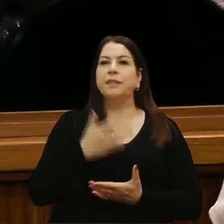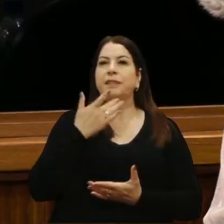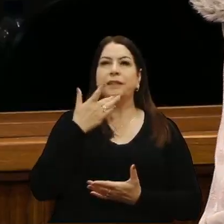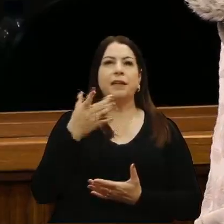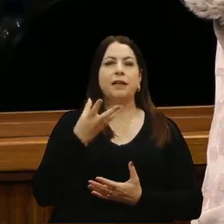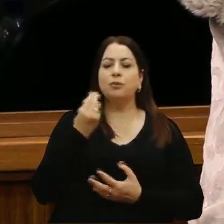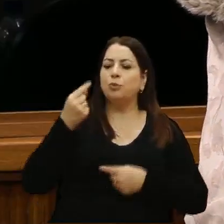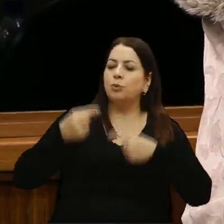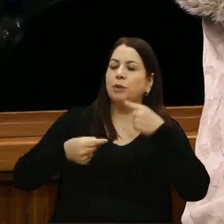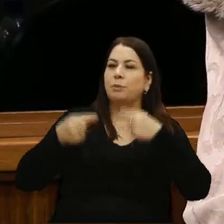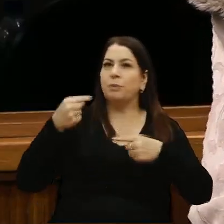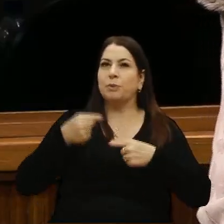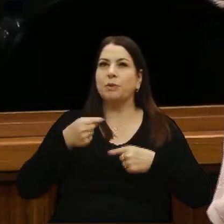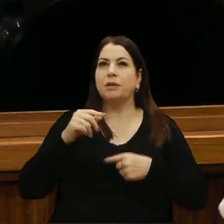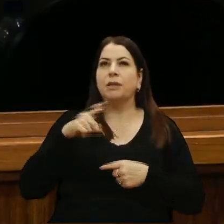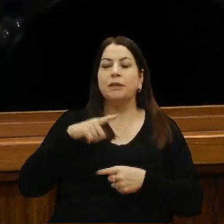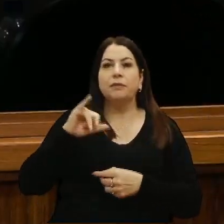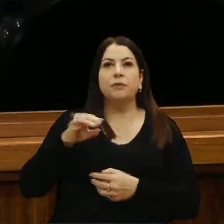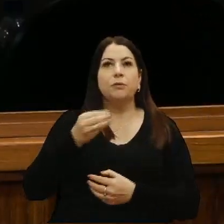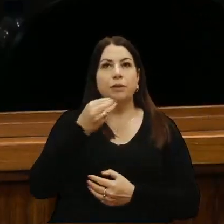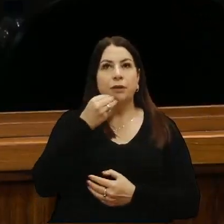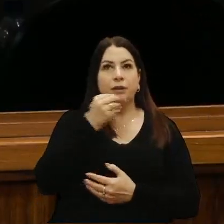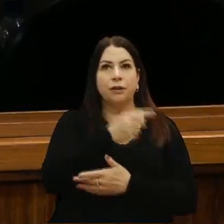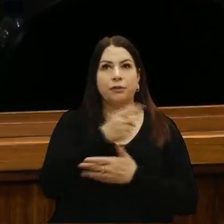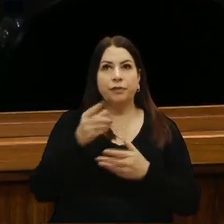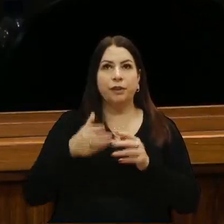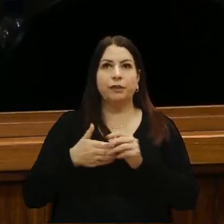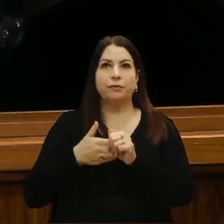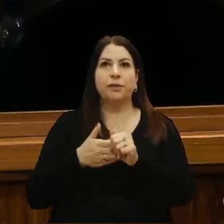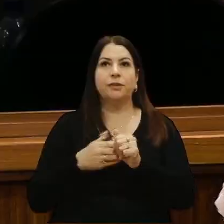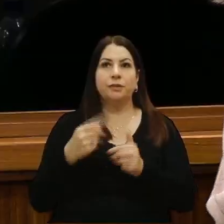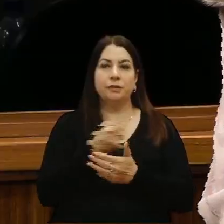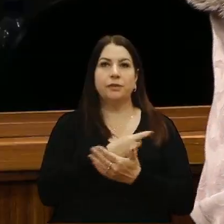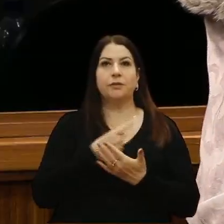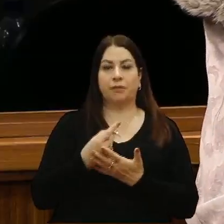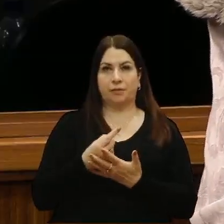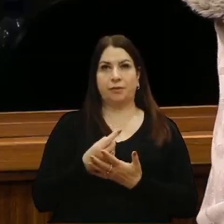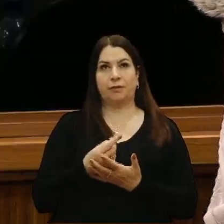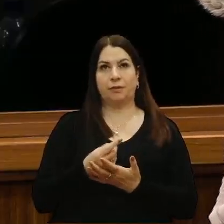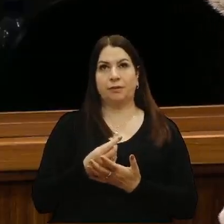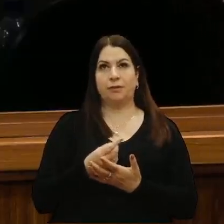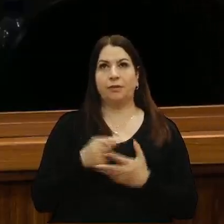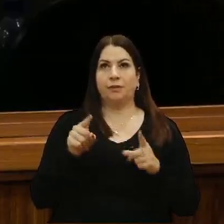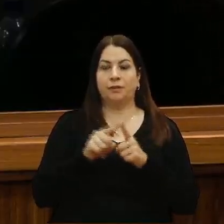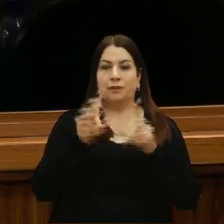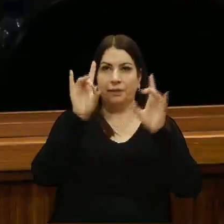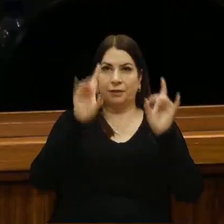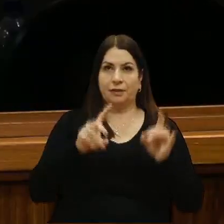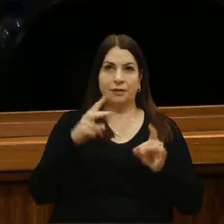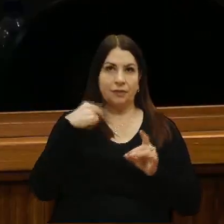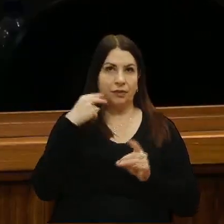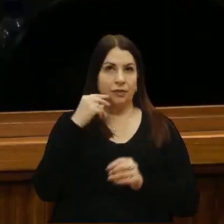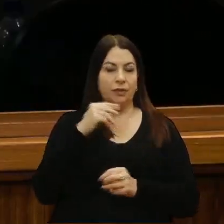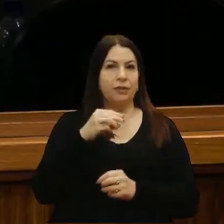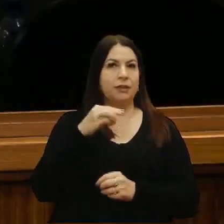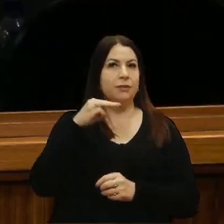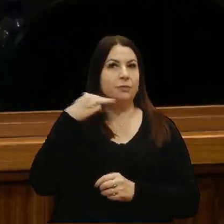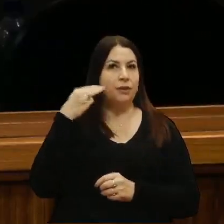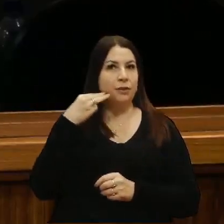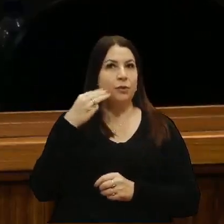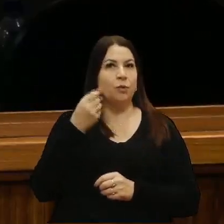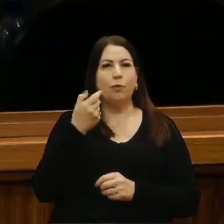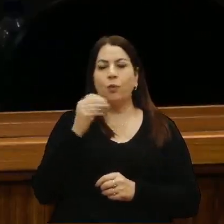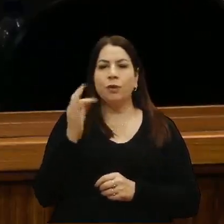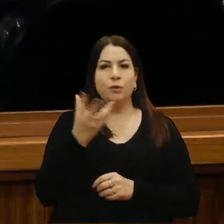muito debate. Quem teve a oportunidade de acompanhar, especialmente a vereadora Marisol, ficou aí quase todo